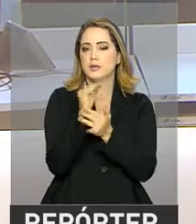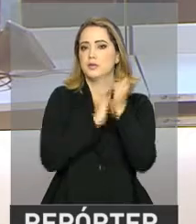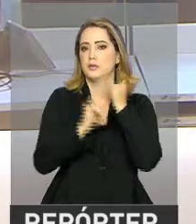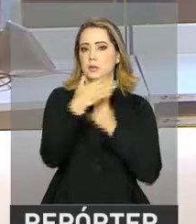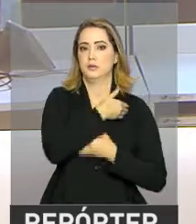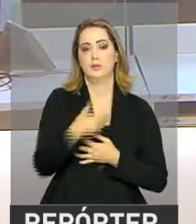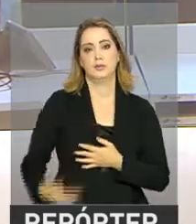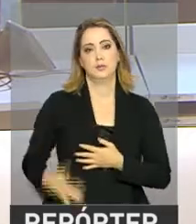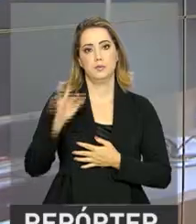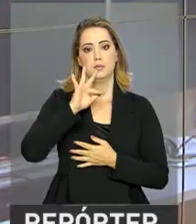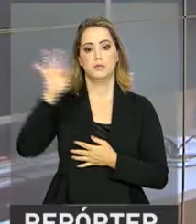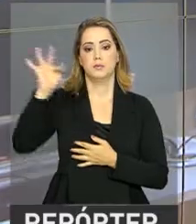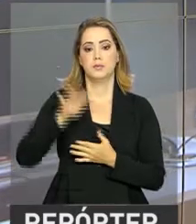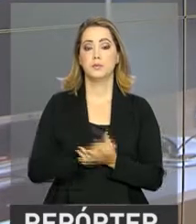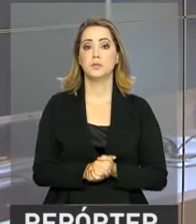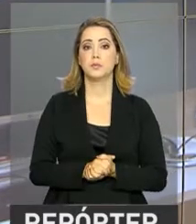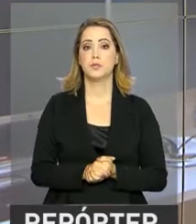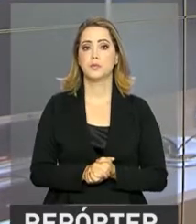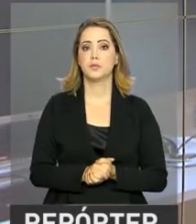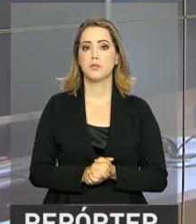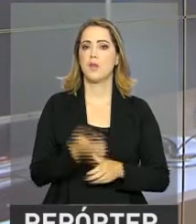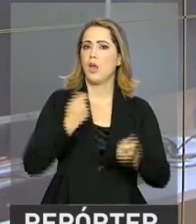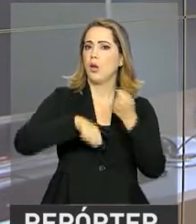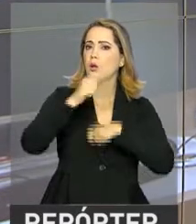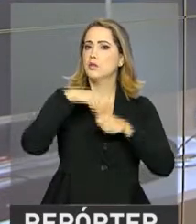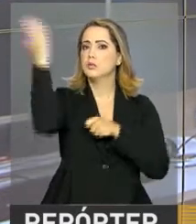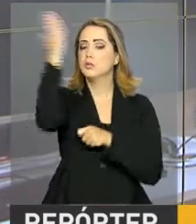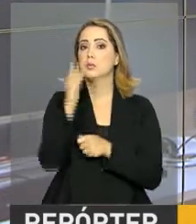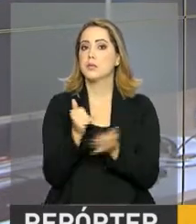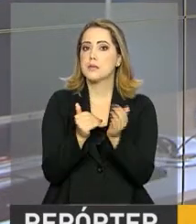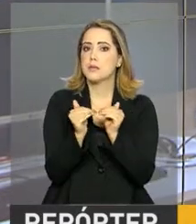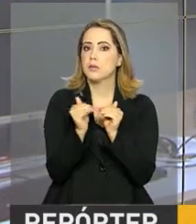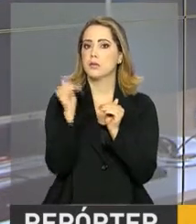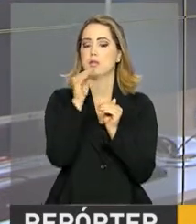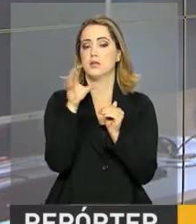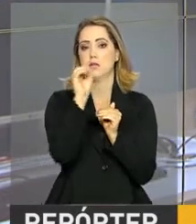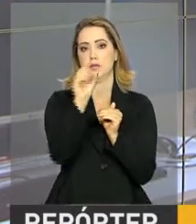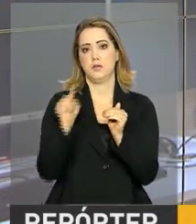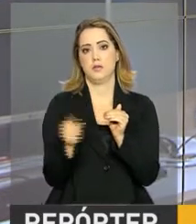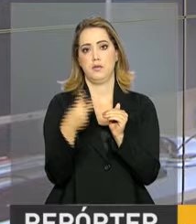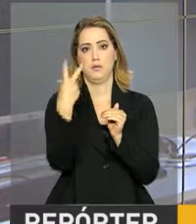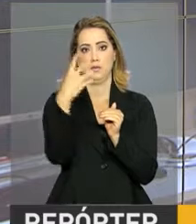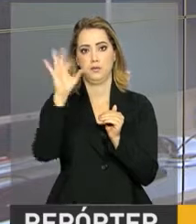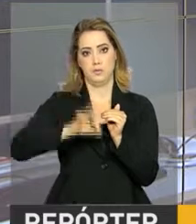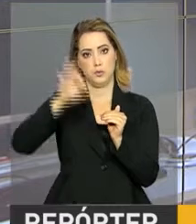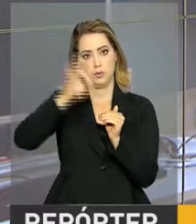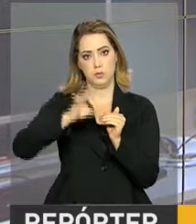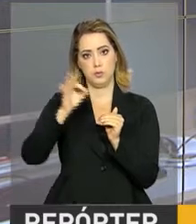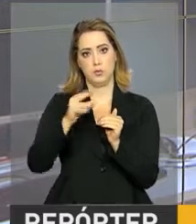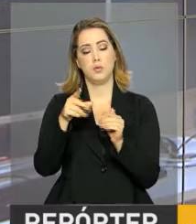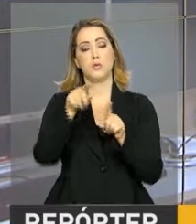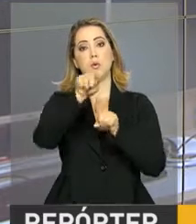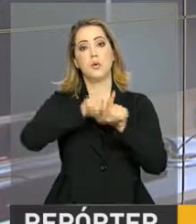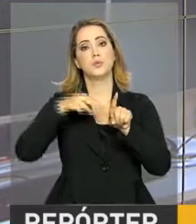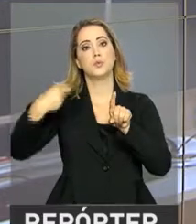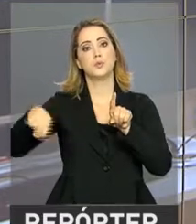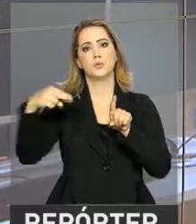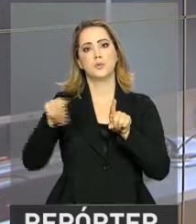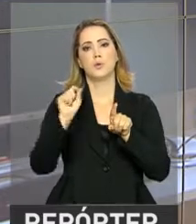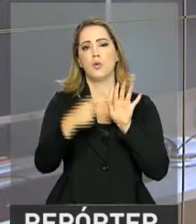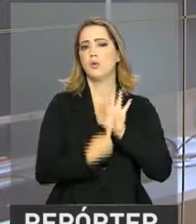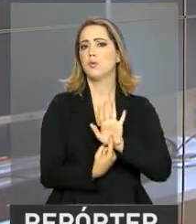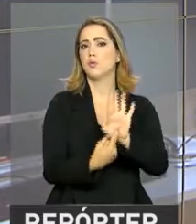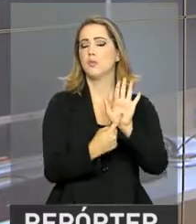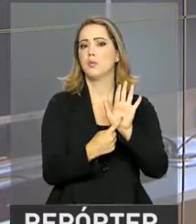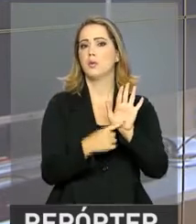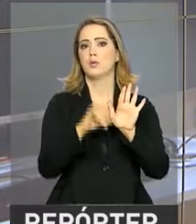notícias do governo federal. A economia brasileira cresceu 0,2% no mês de novembro. É o que mostra o índice